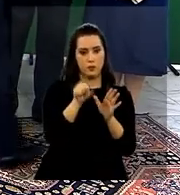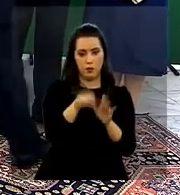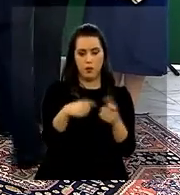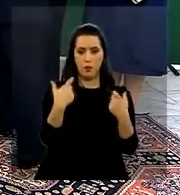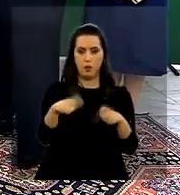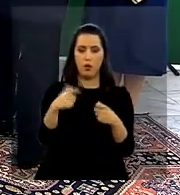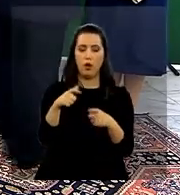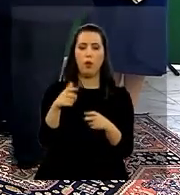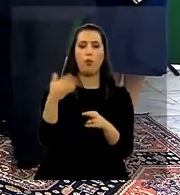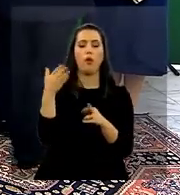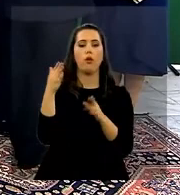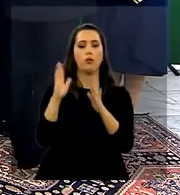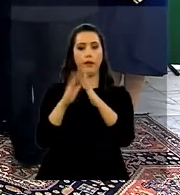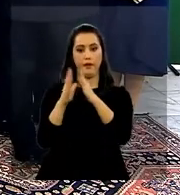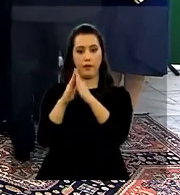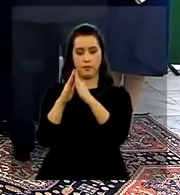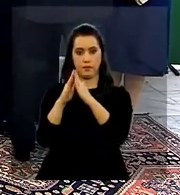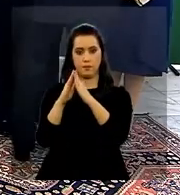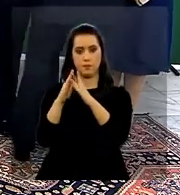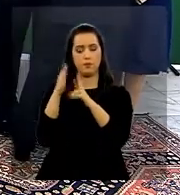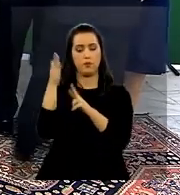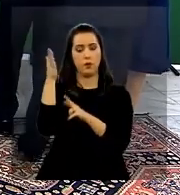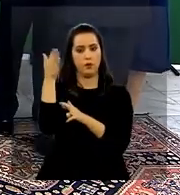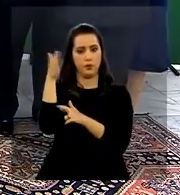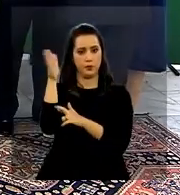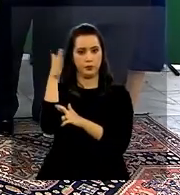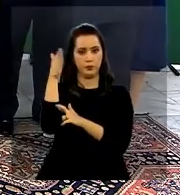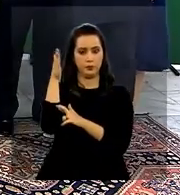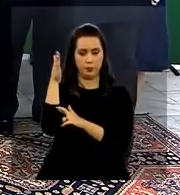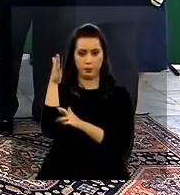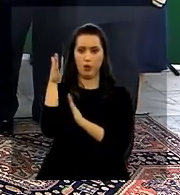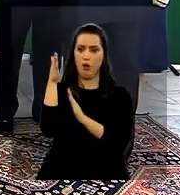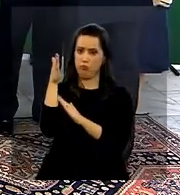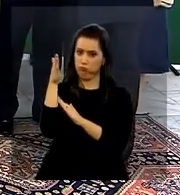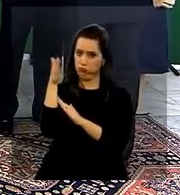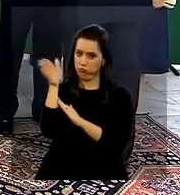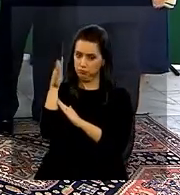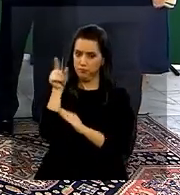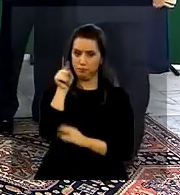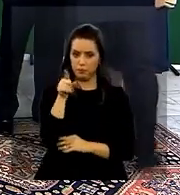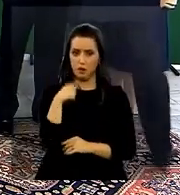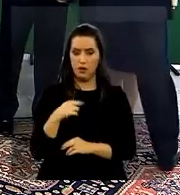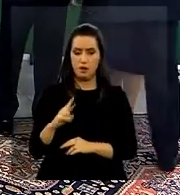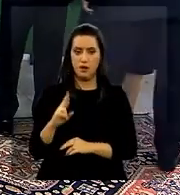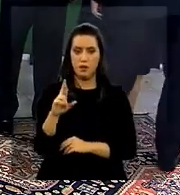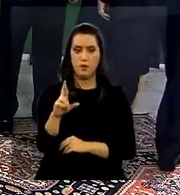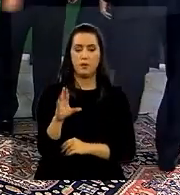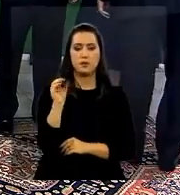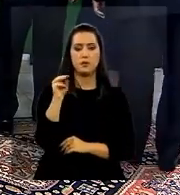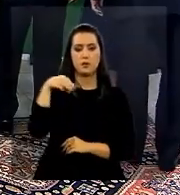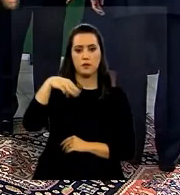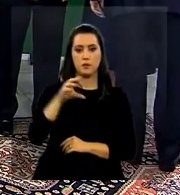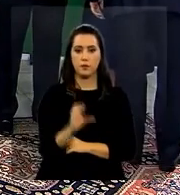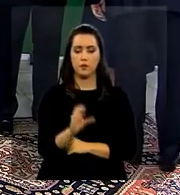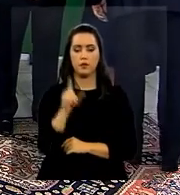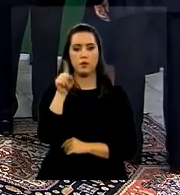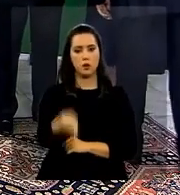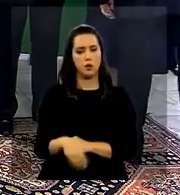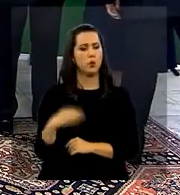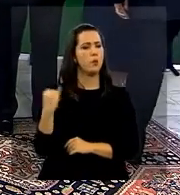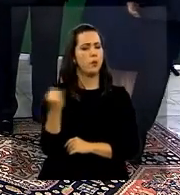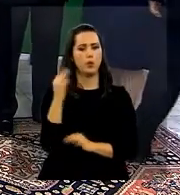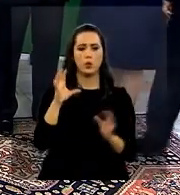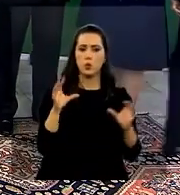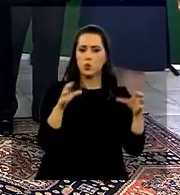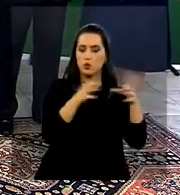Brasileira. Roberto Azevedo representando a Organização Mundial do Comércio, um órgão central